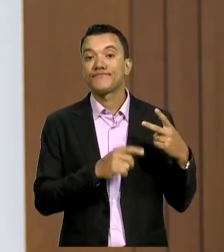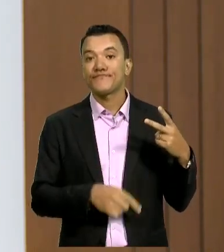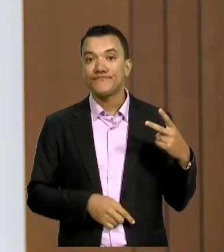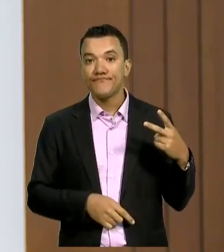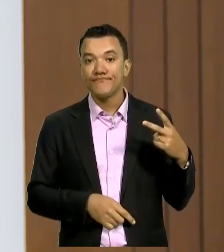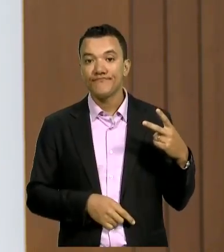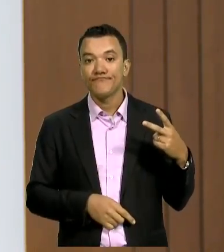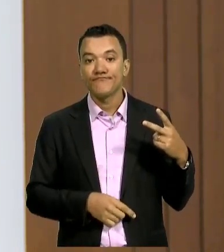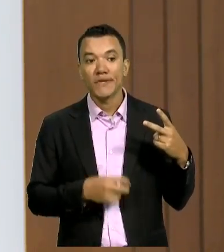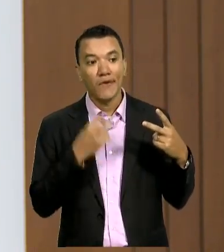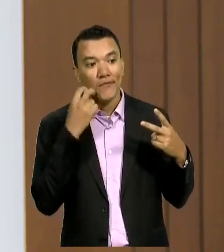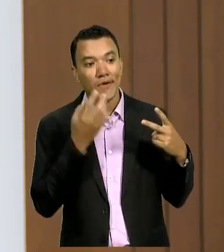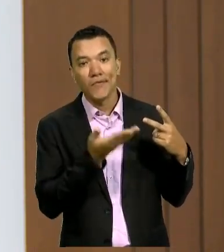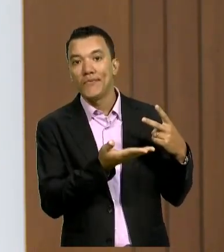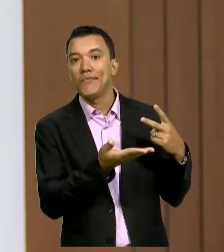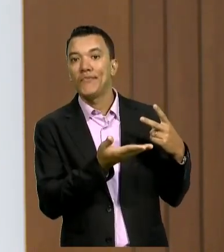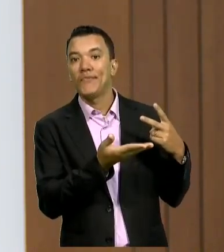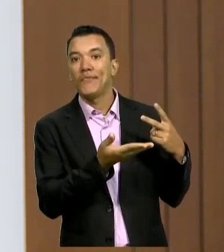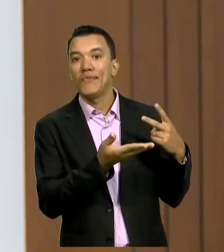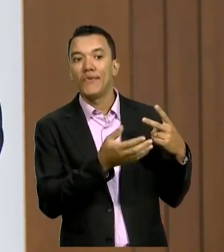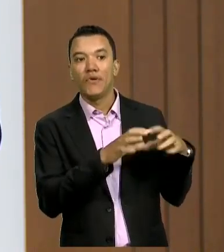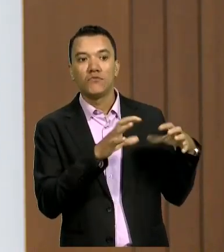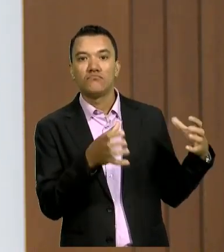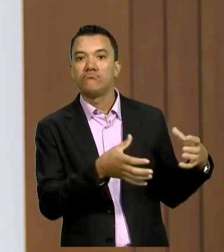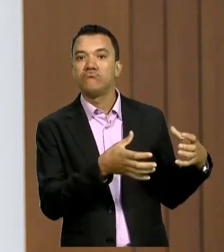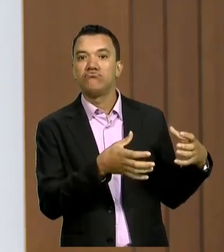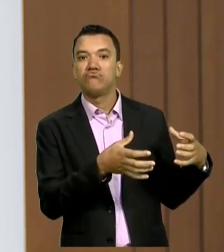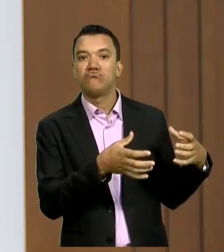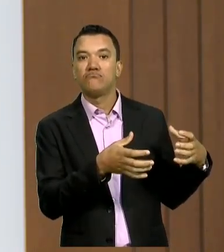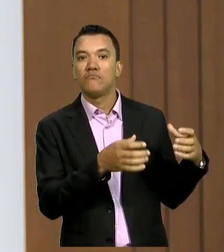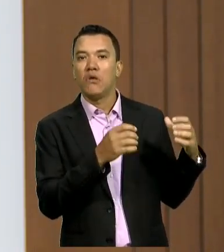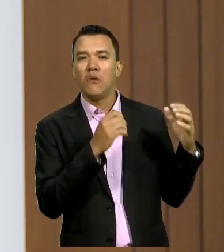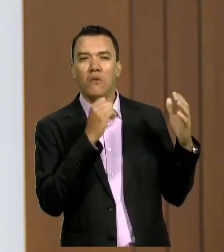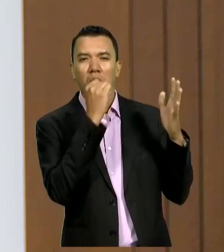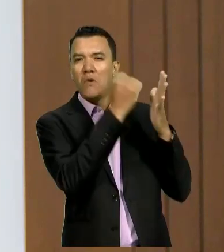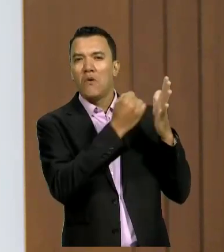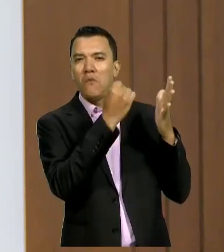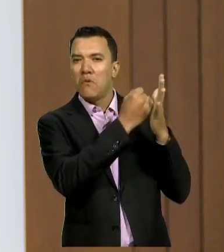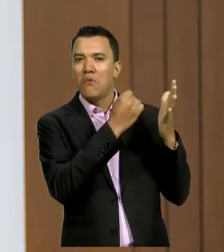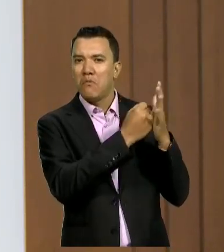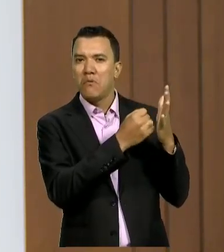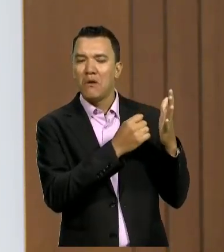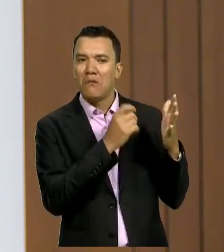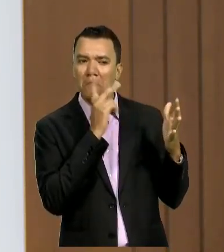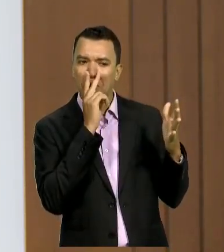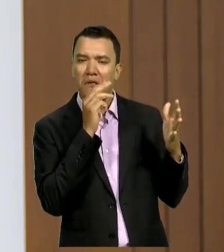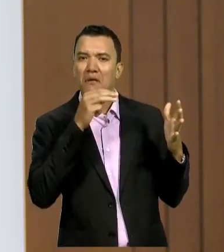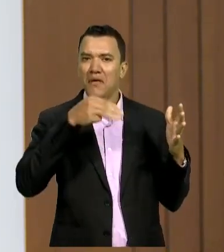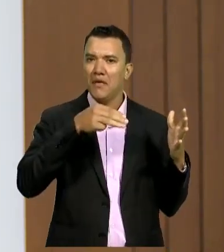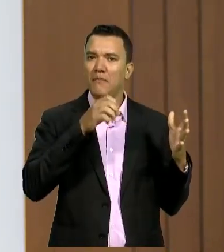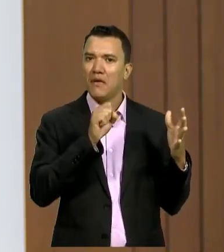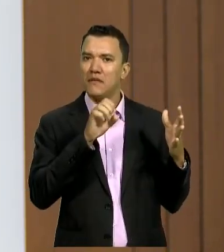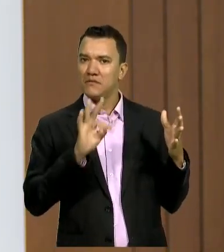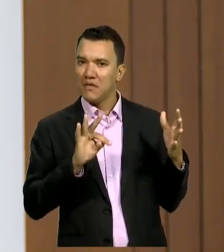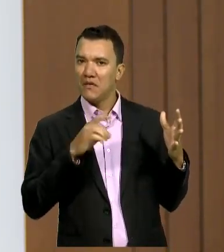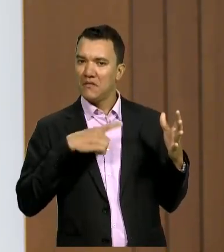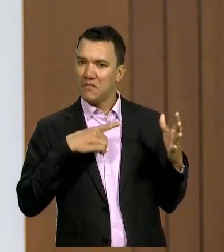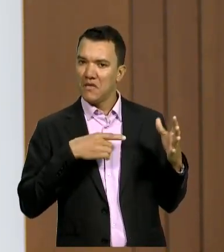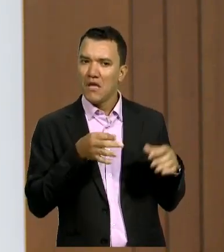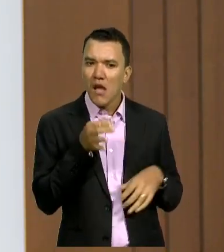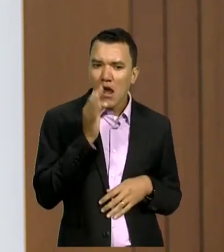manifestação, supostamente do MST, aqui na frente da casa, que contou aí até com café da manhã, eu não sei